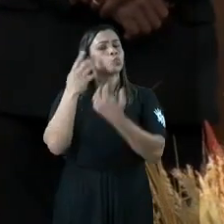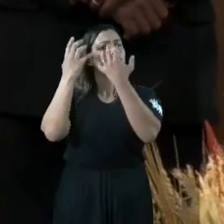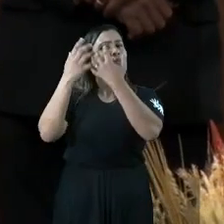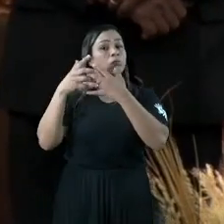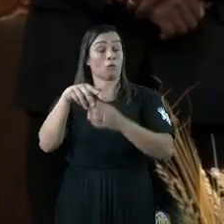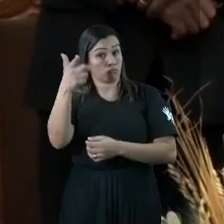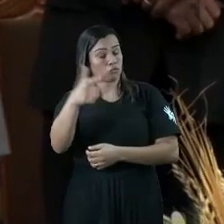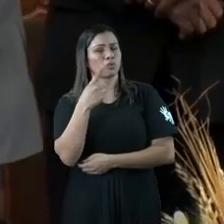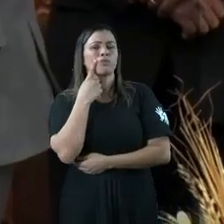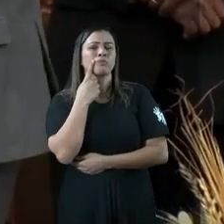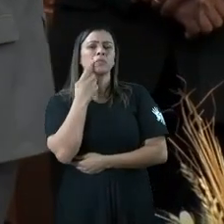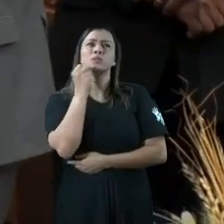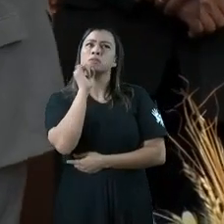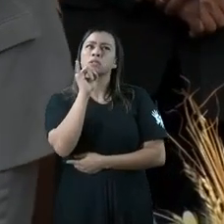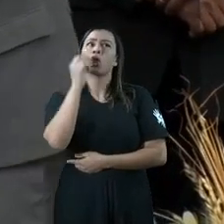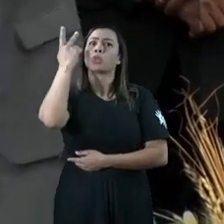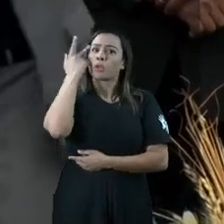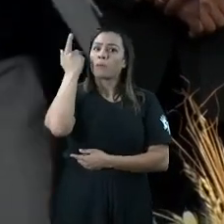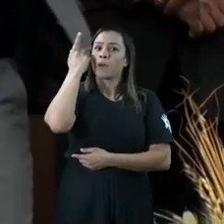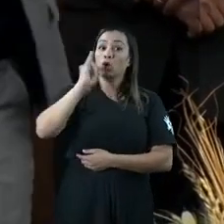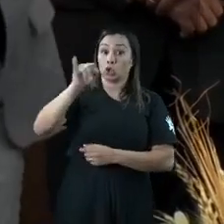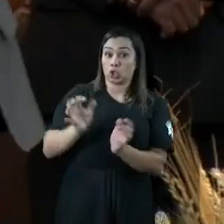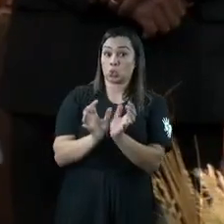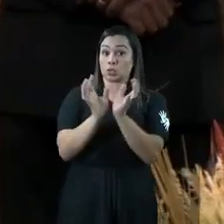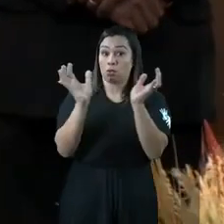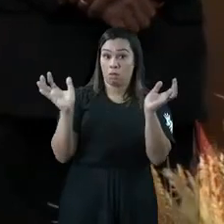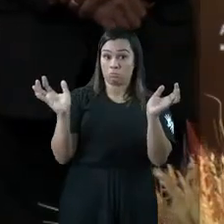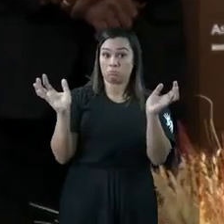Vou repetir: se as portas de Jerusalém abriam assim, ó,